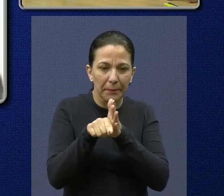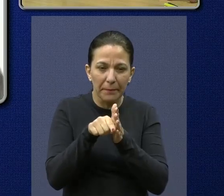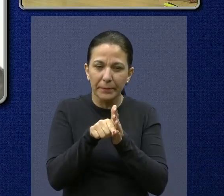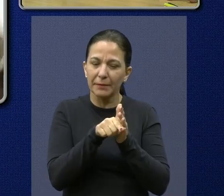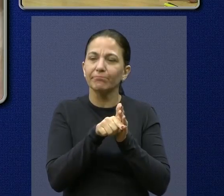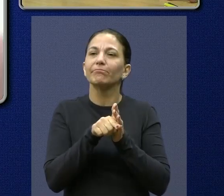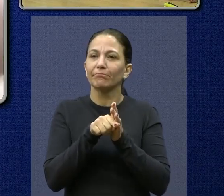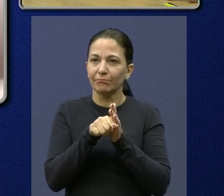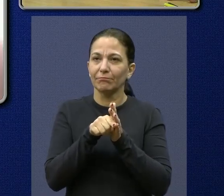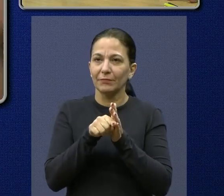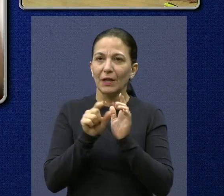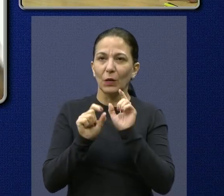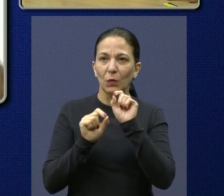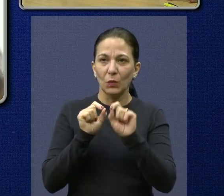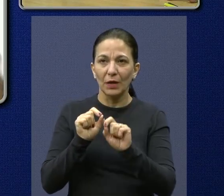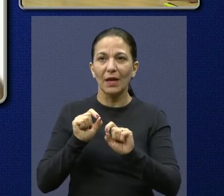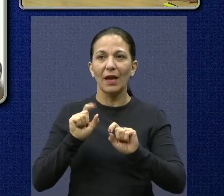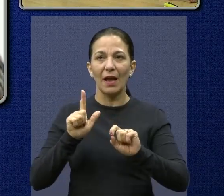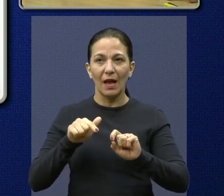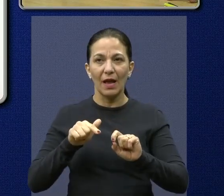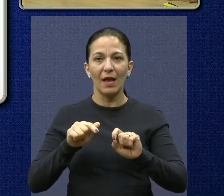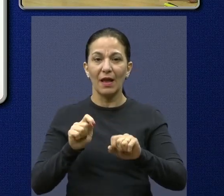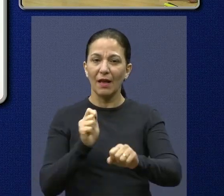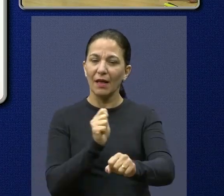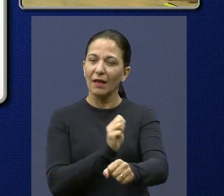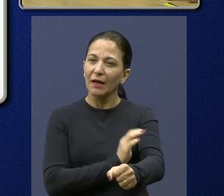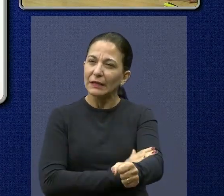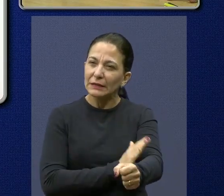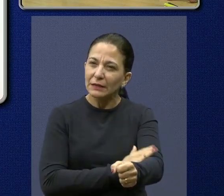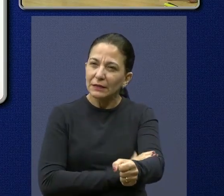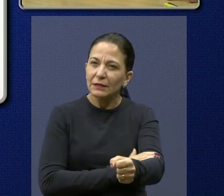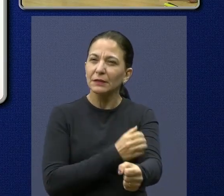porque apesar de ser uma dependência, está lá